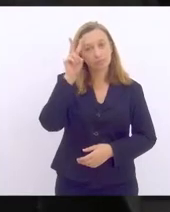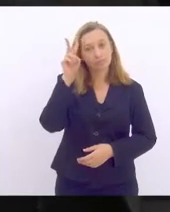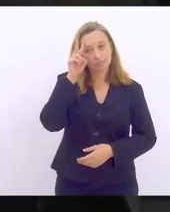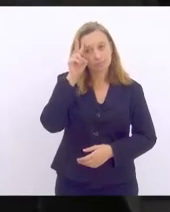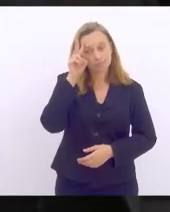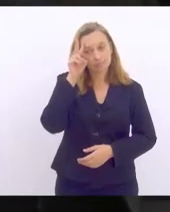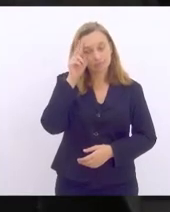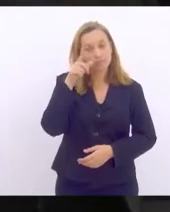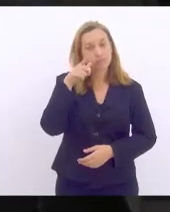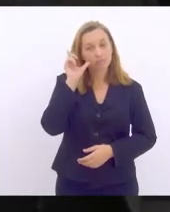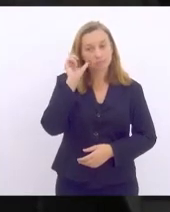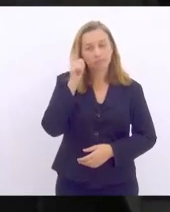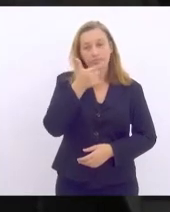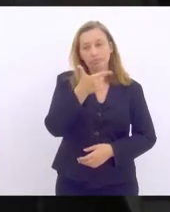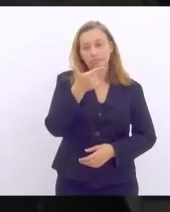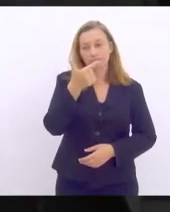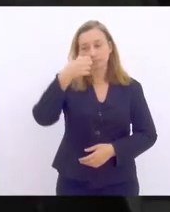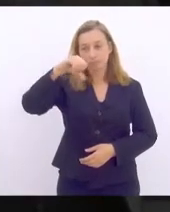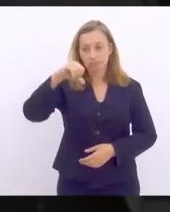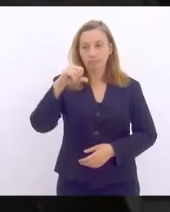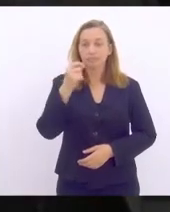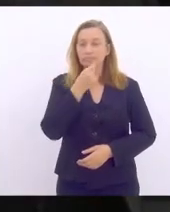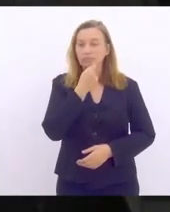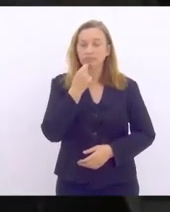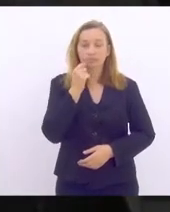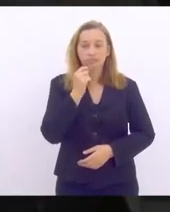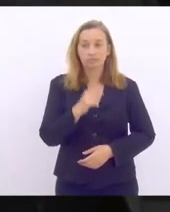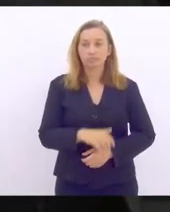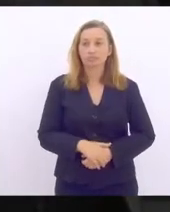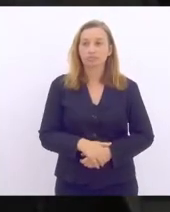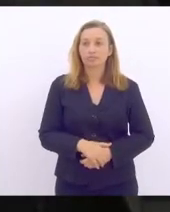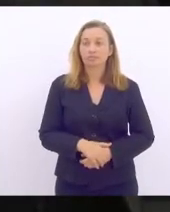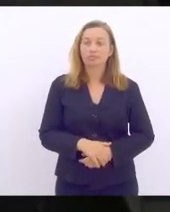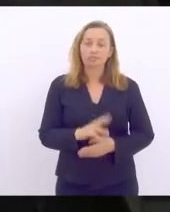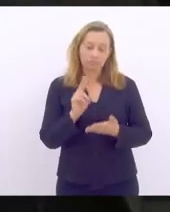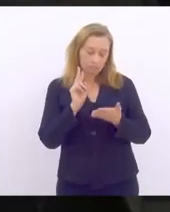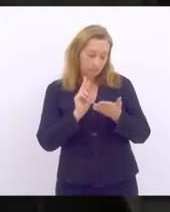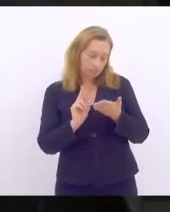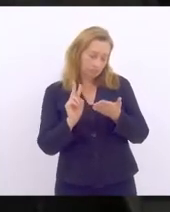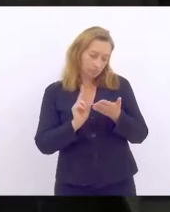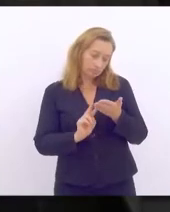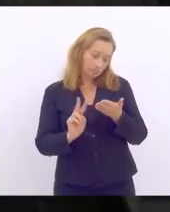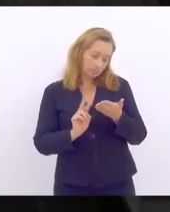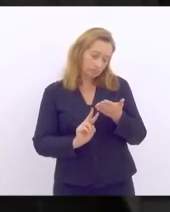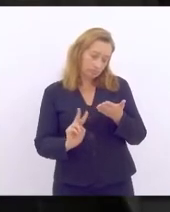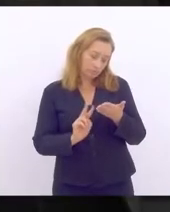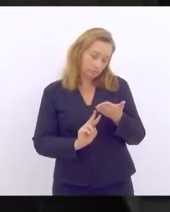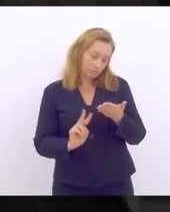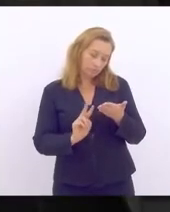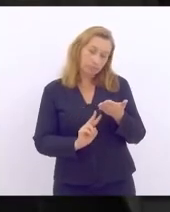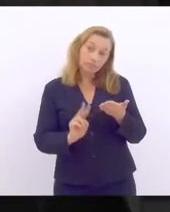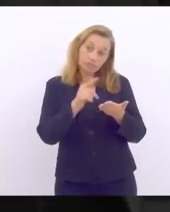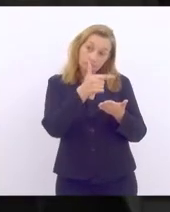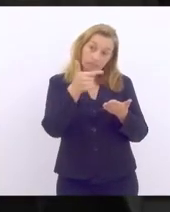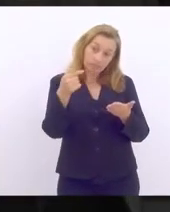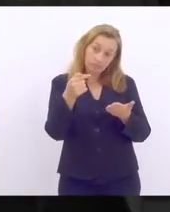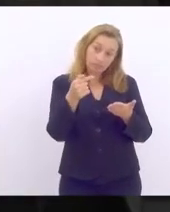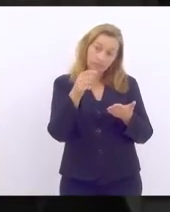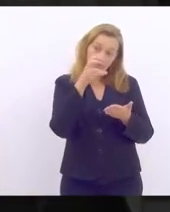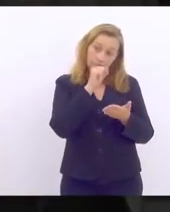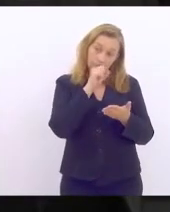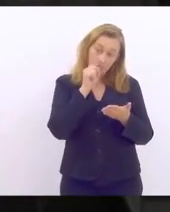ontem 19 de setembro comecemos pela manchete de sábado